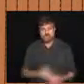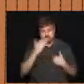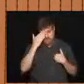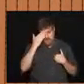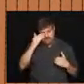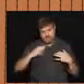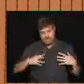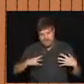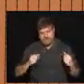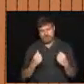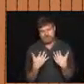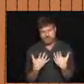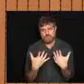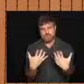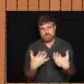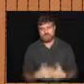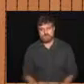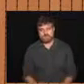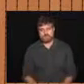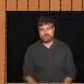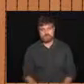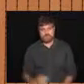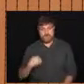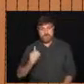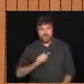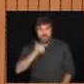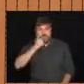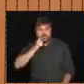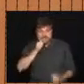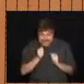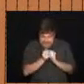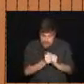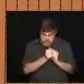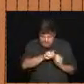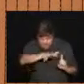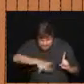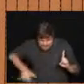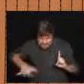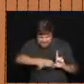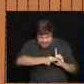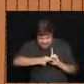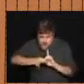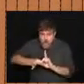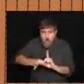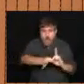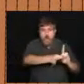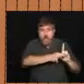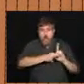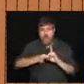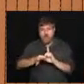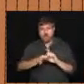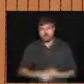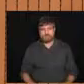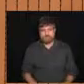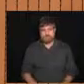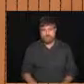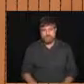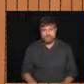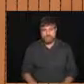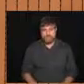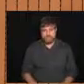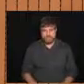obrigado a todos e que nós possamos juntos, como eu falei aqui no início da minha fala,